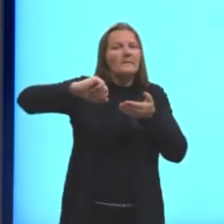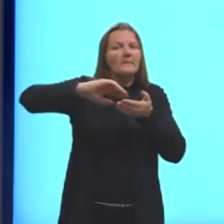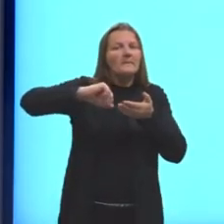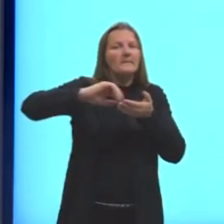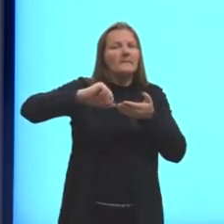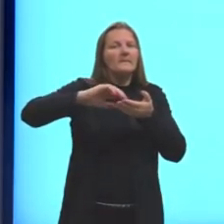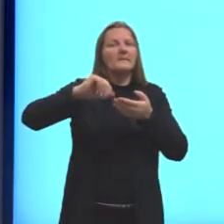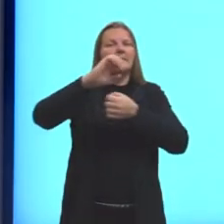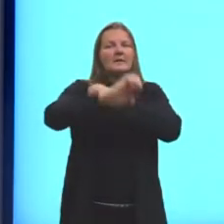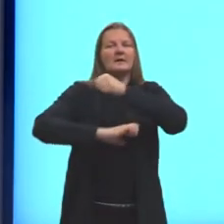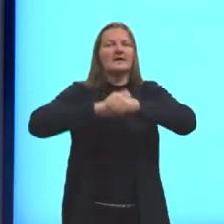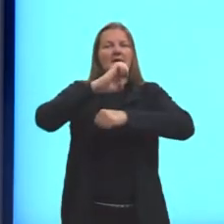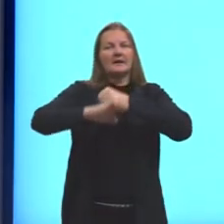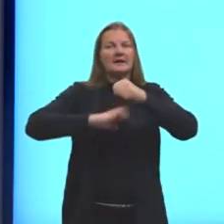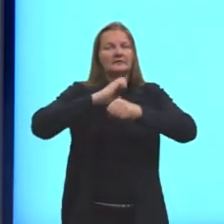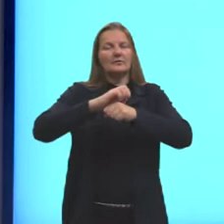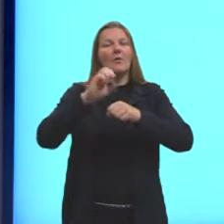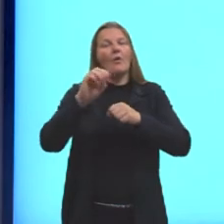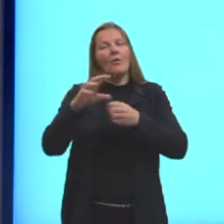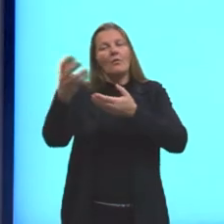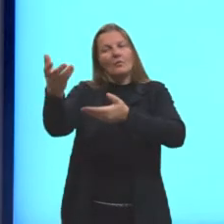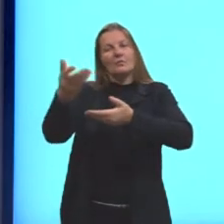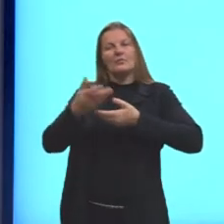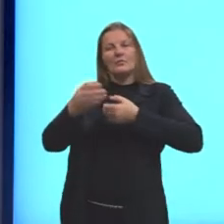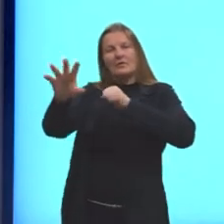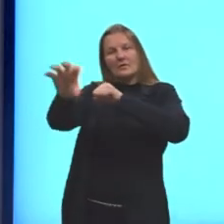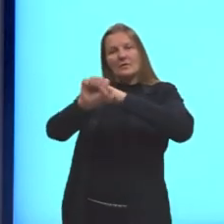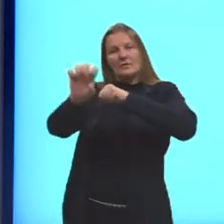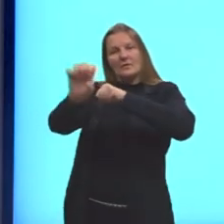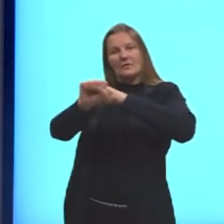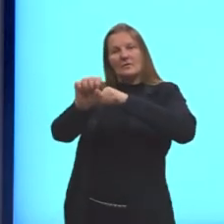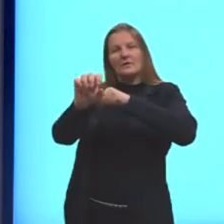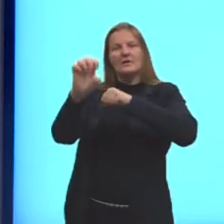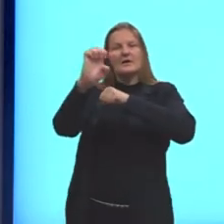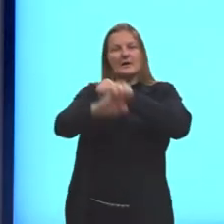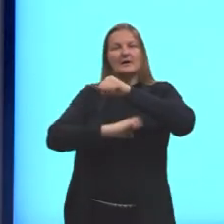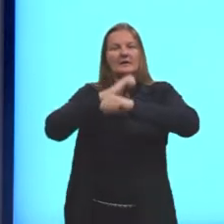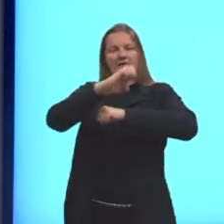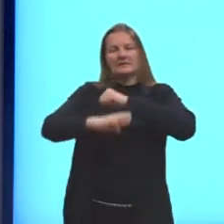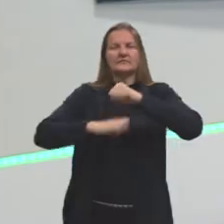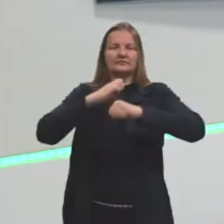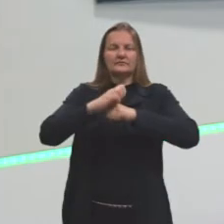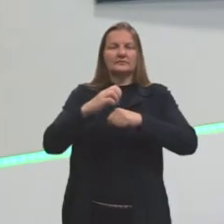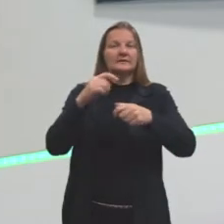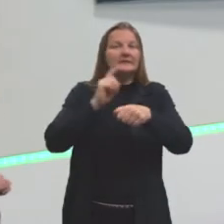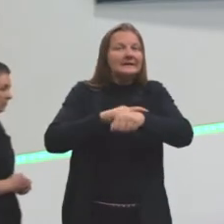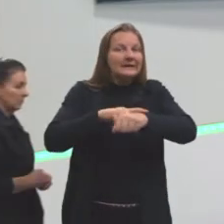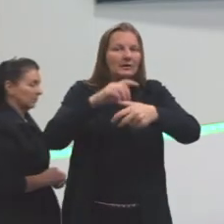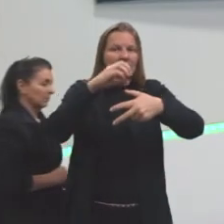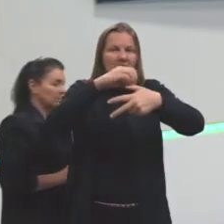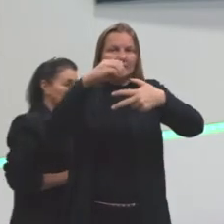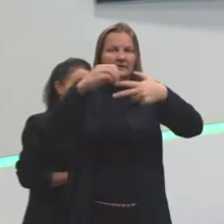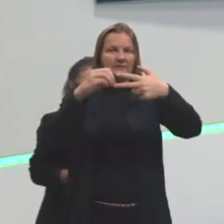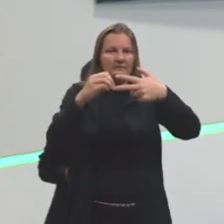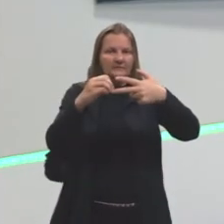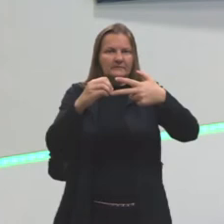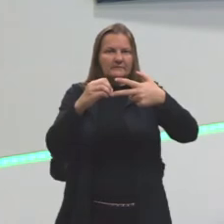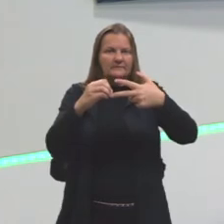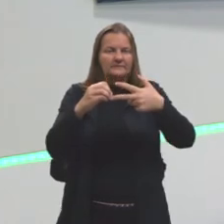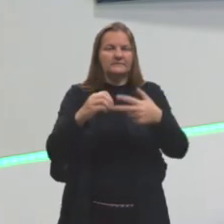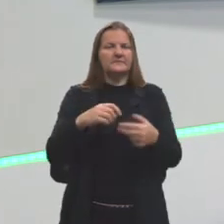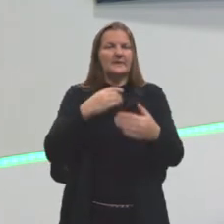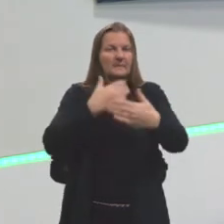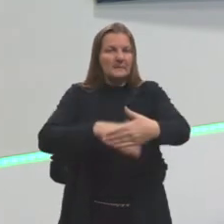elétrons ou ganhar elétrons Então se lá na hora do Enem aparecer alguma opção assim relacionada